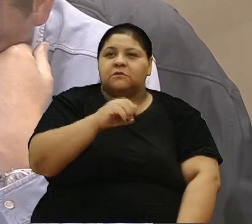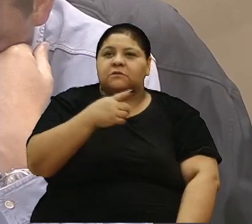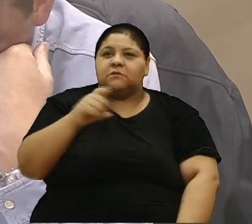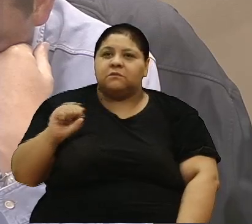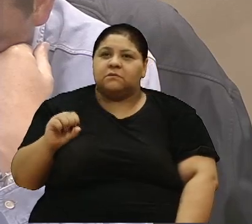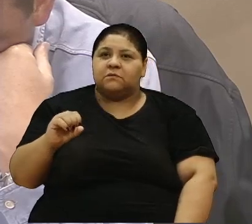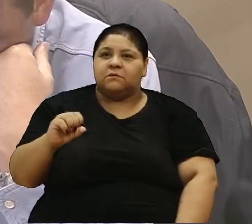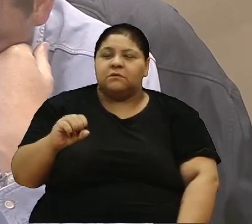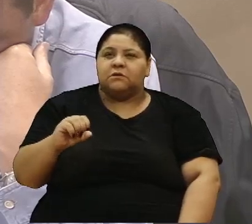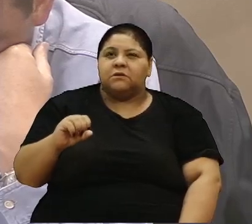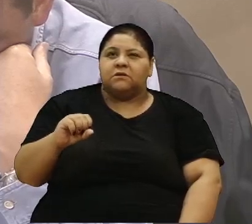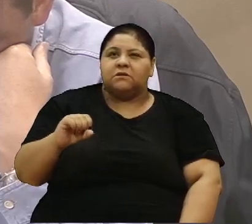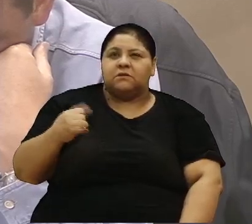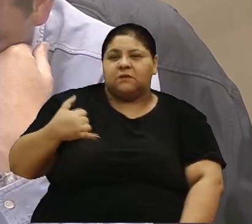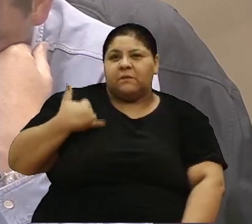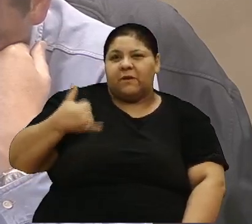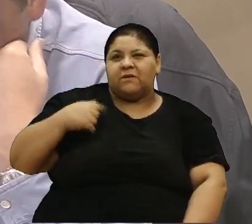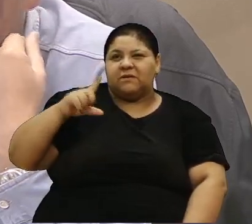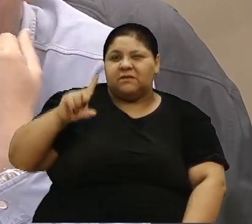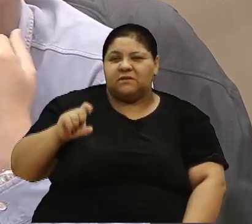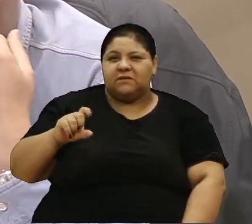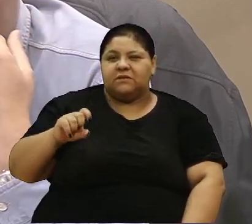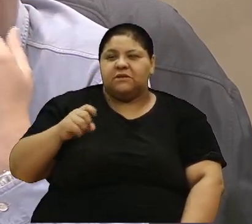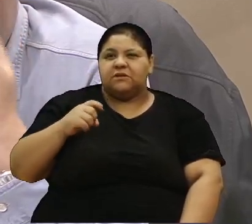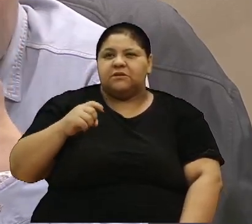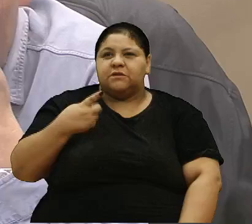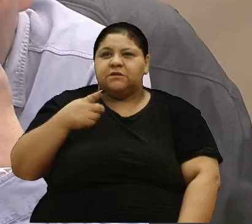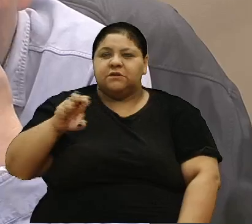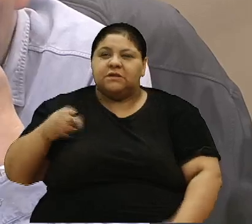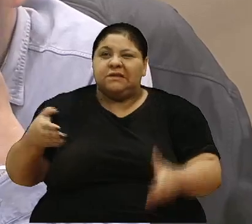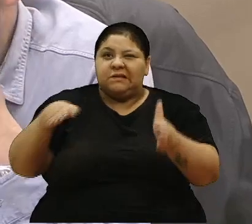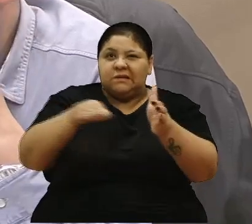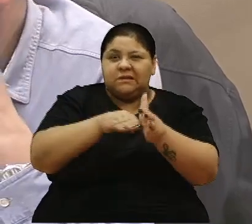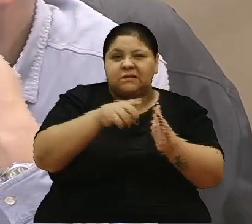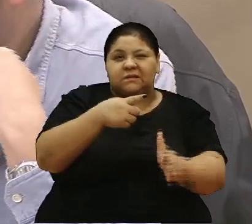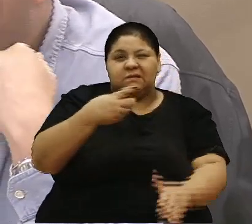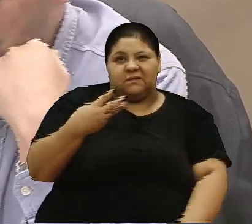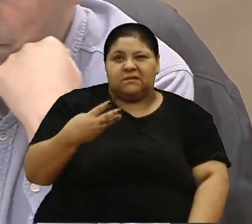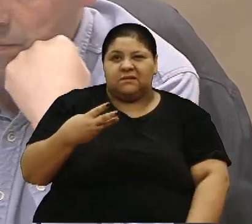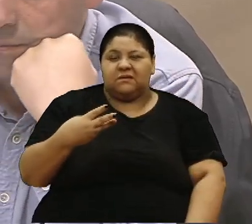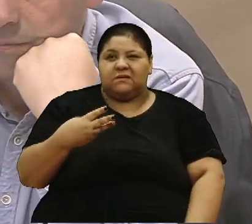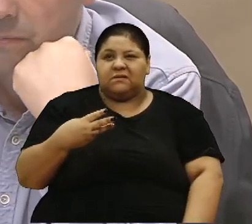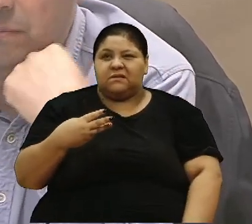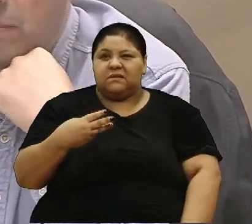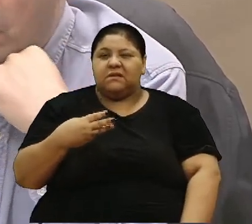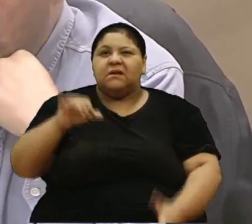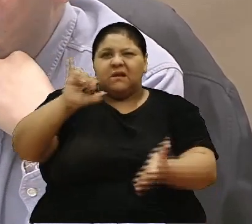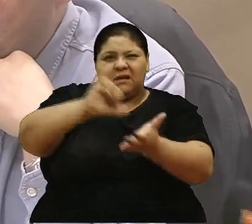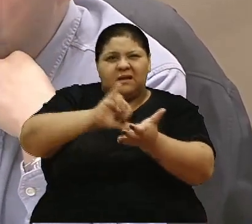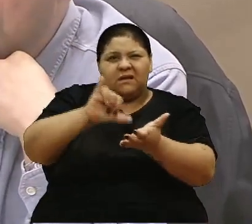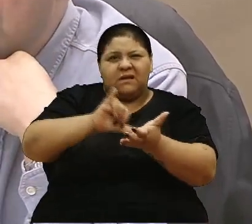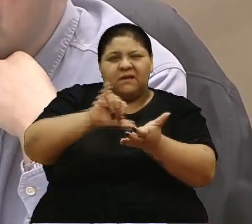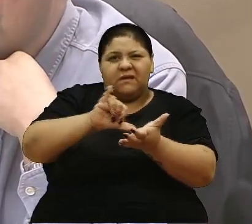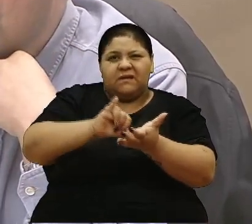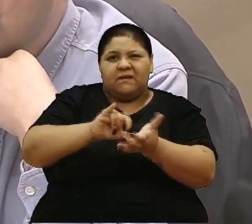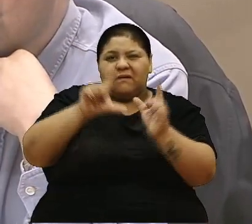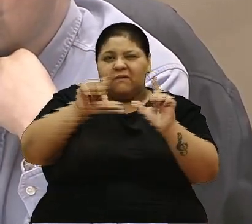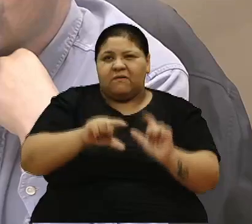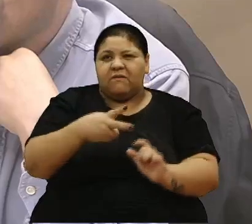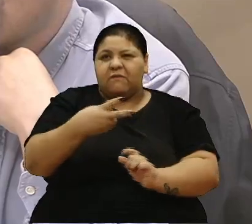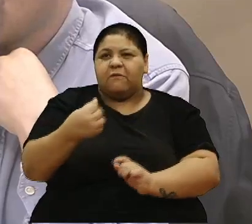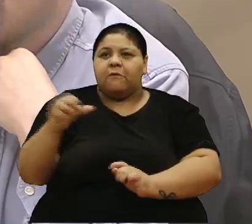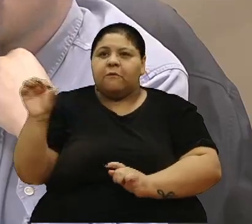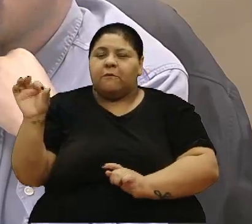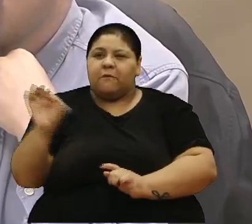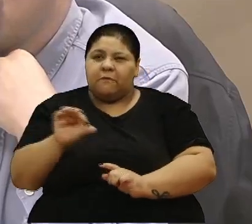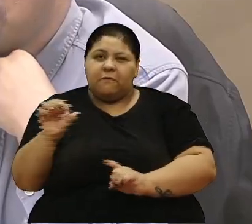reduzida de 15 para 14 anos. As estatísticas criminais de Copenhague, capital do país em 2011, revelaram uma queda de 26% por ameaças